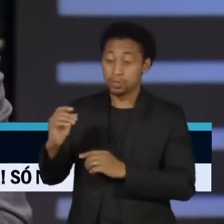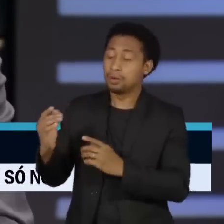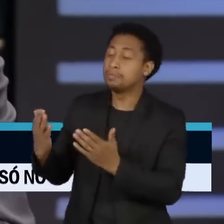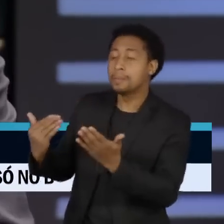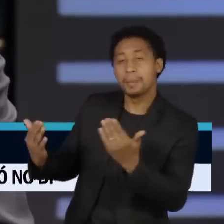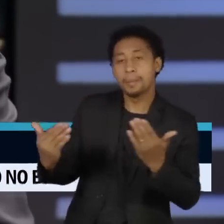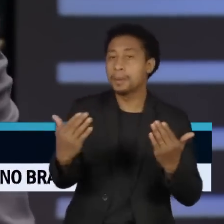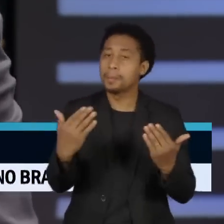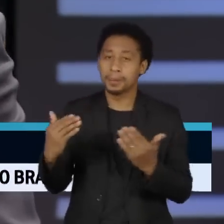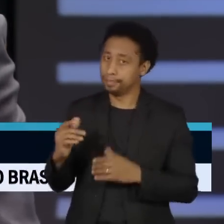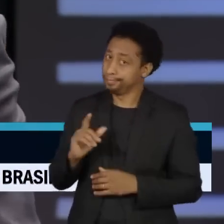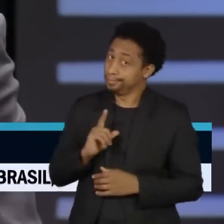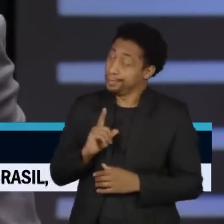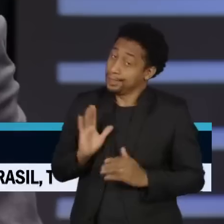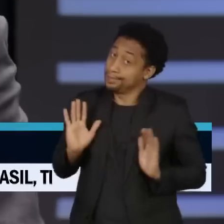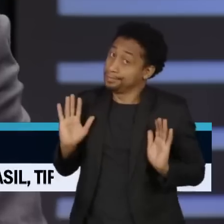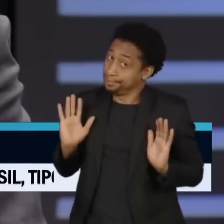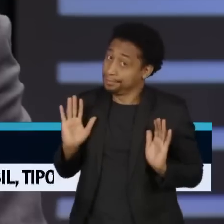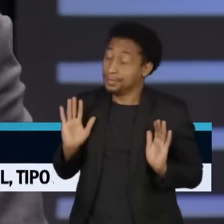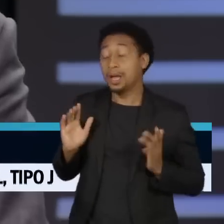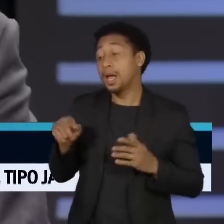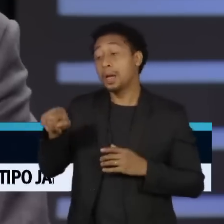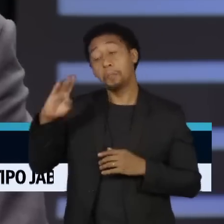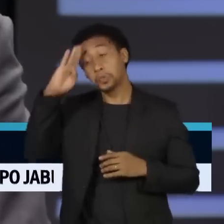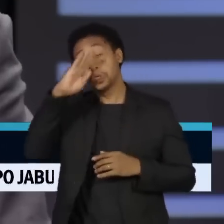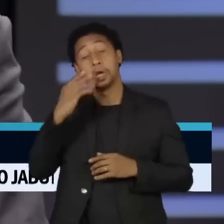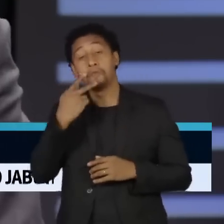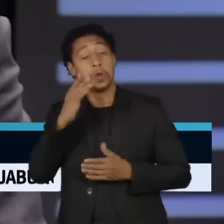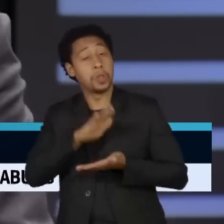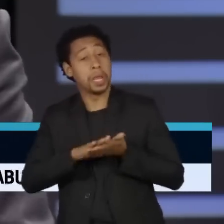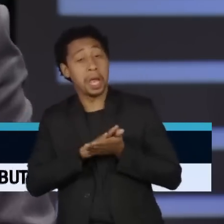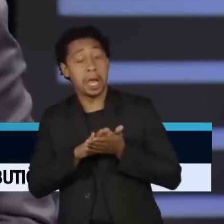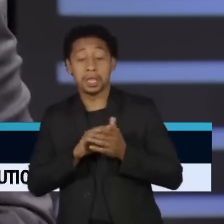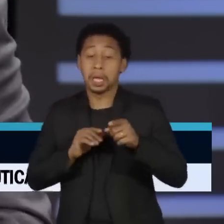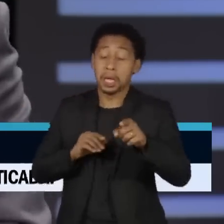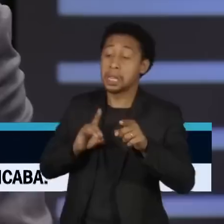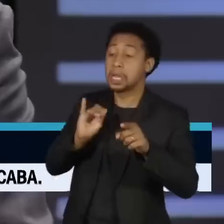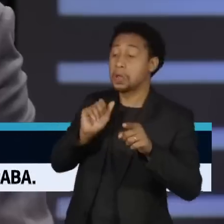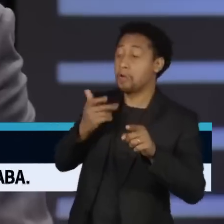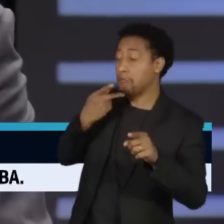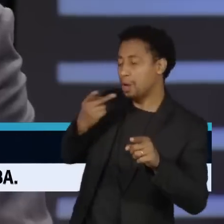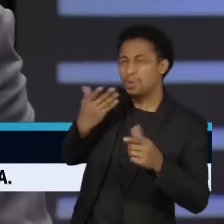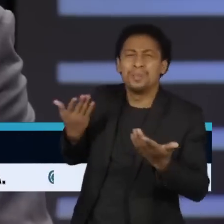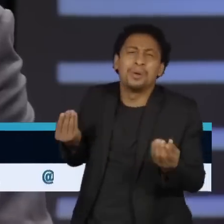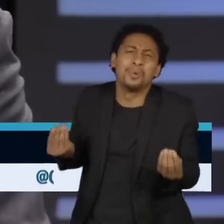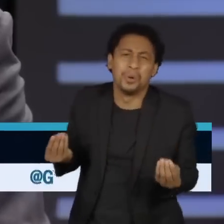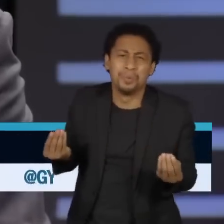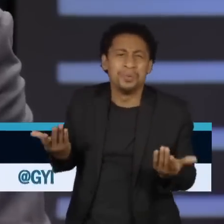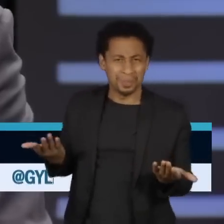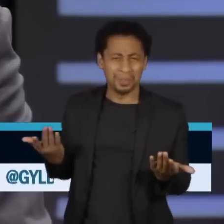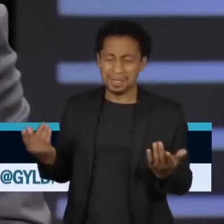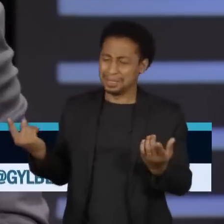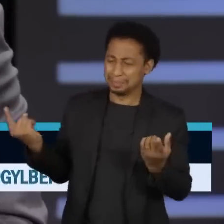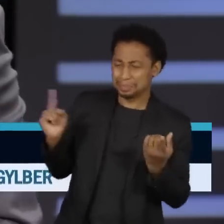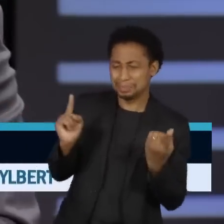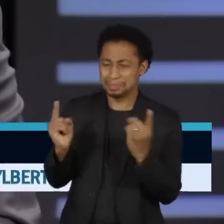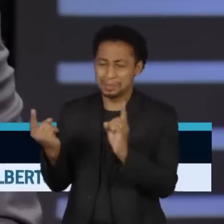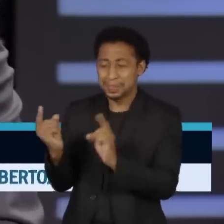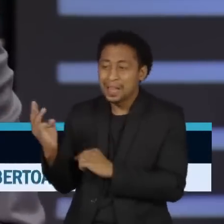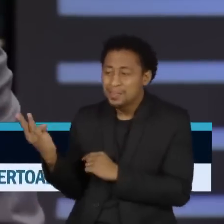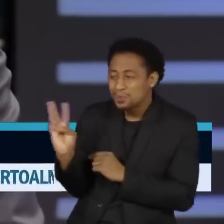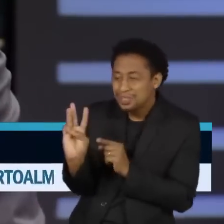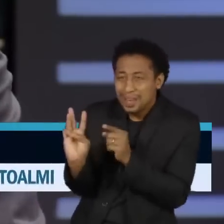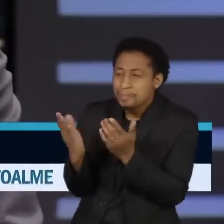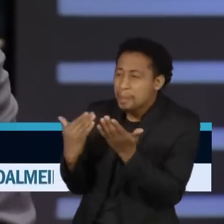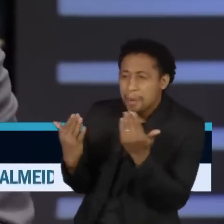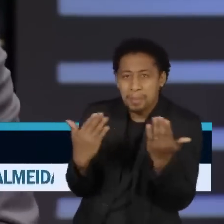não fala, mas não importa. Se você tem uma pessoa do seu lado falando, conspirando, golpe de Estado, explicando como se vai se dar um golpe de Estado, e o Bolsonaro